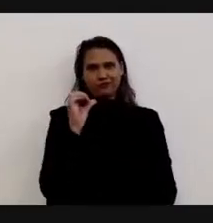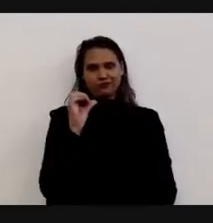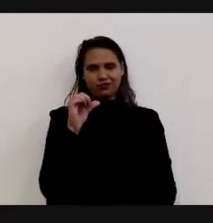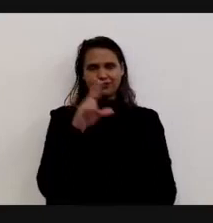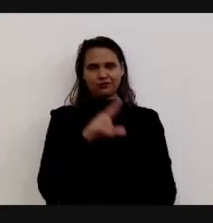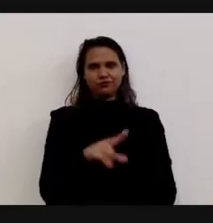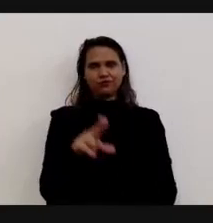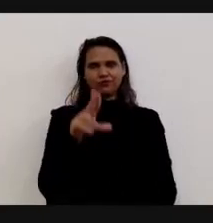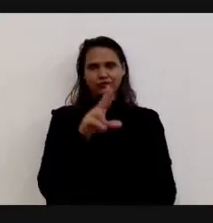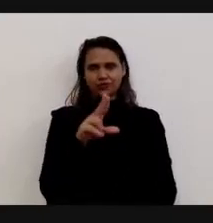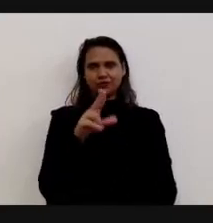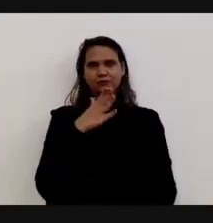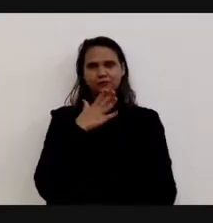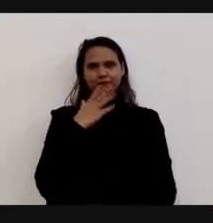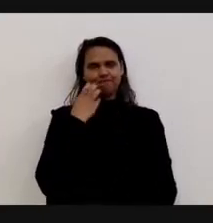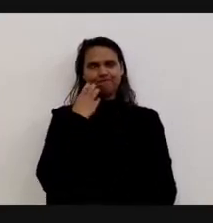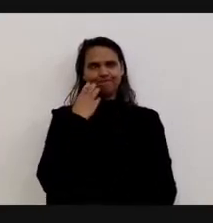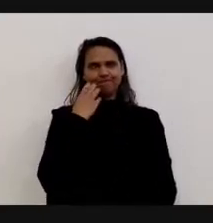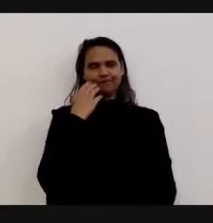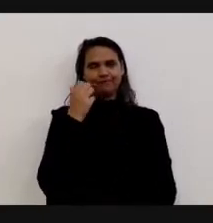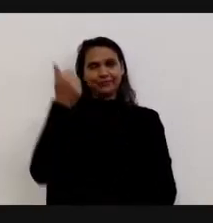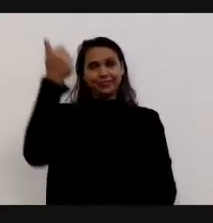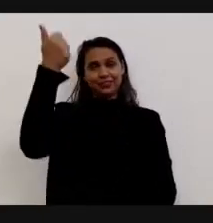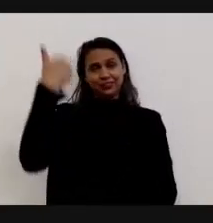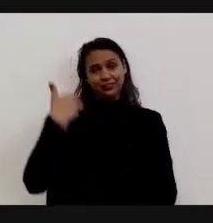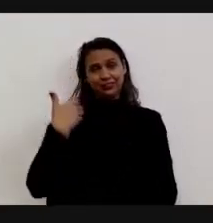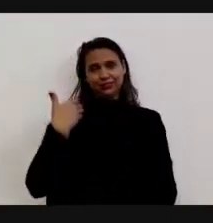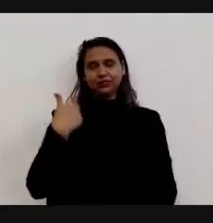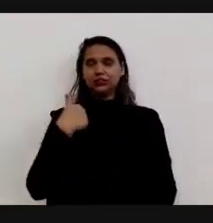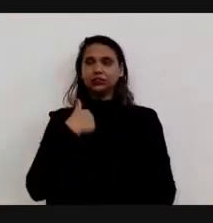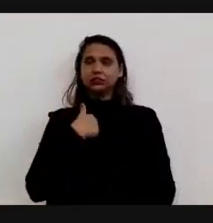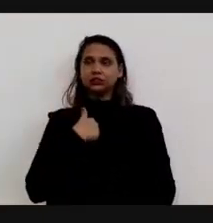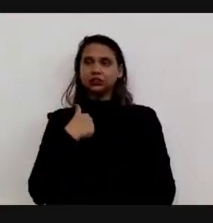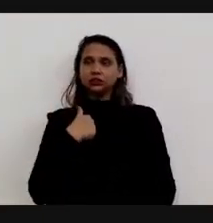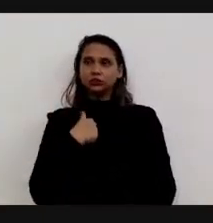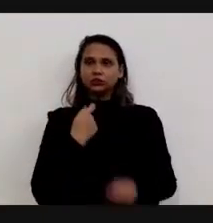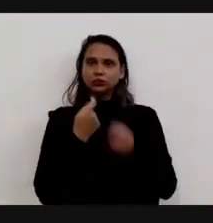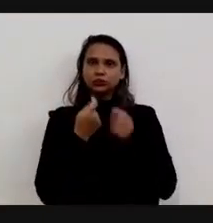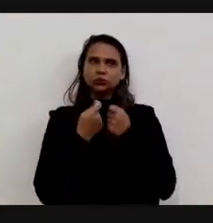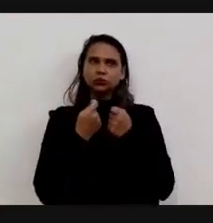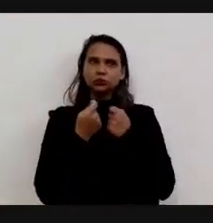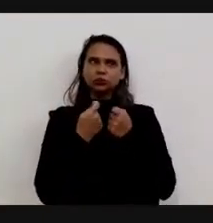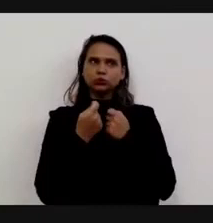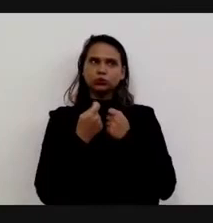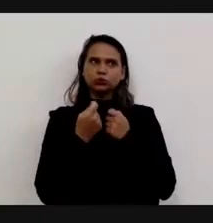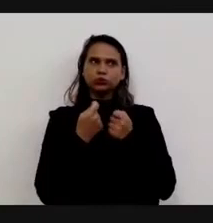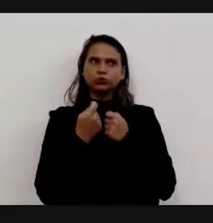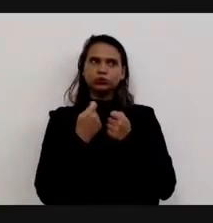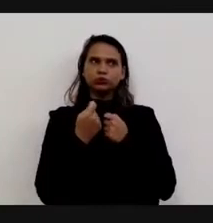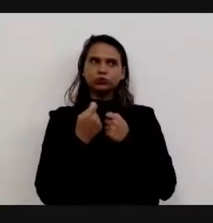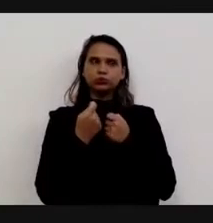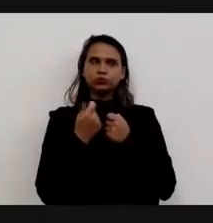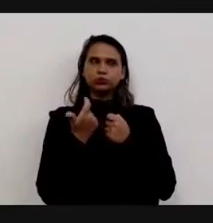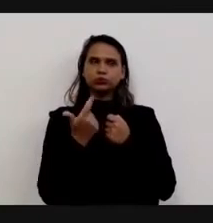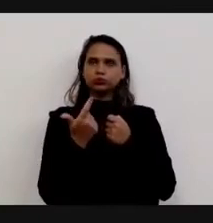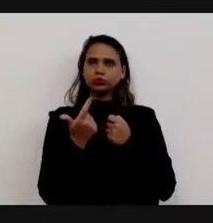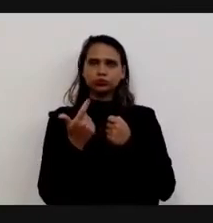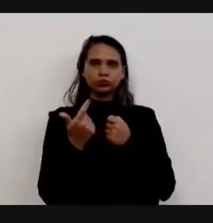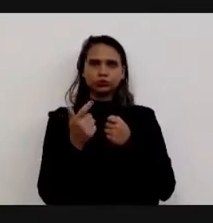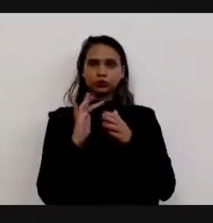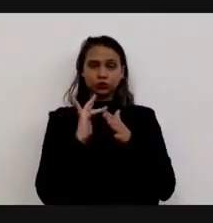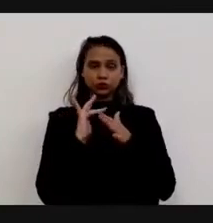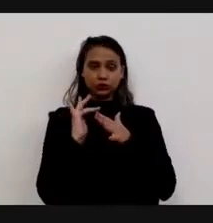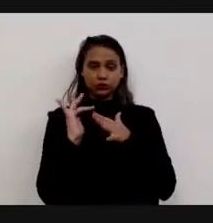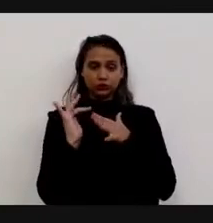Ou seja, 9 vezes mais uso do que eu. E eu faço todo esse controle, por exemplo, não tenho nenhuma rede social no celular. Eu acesso todas as